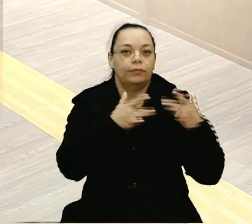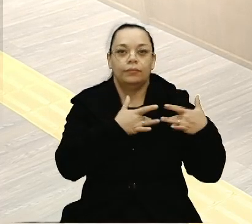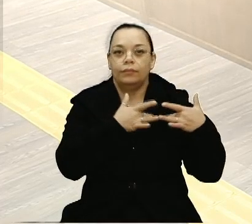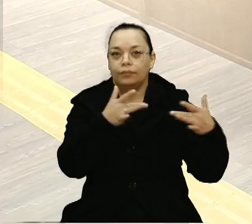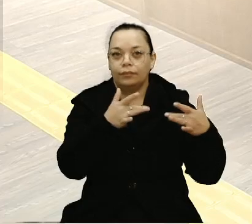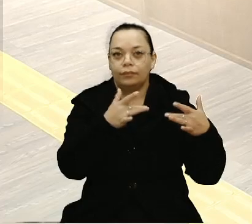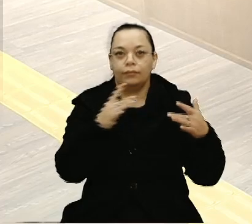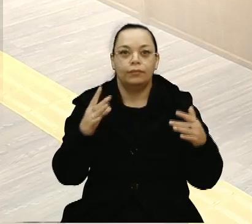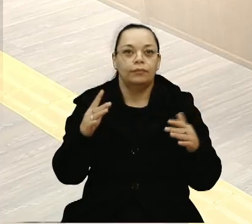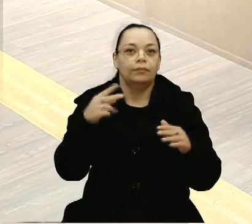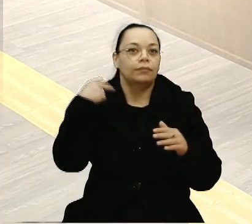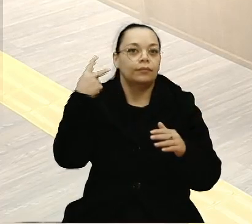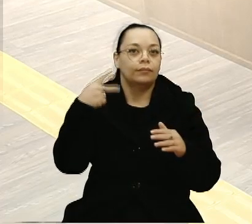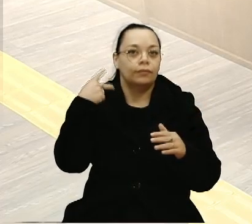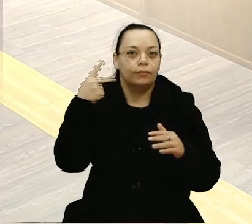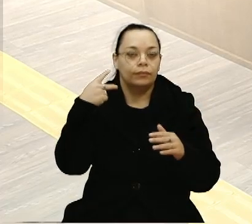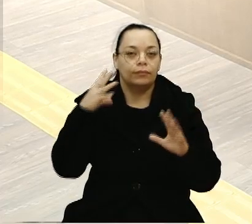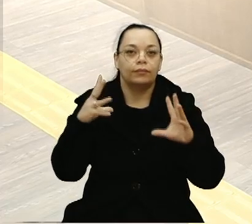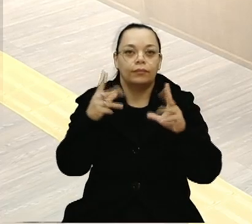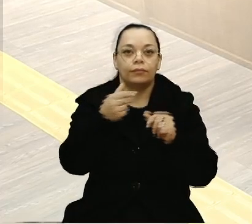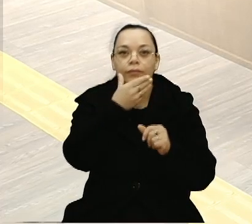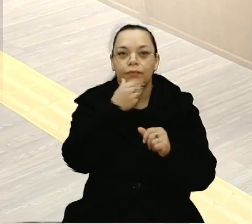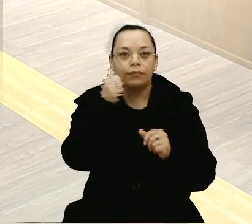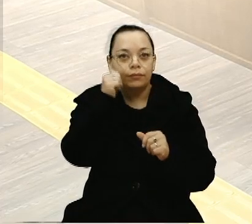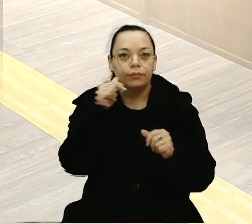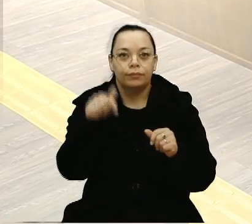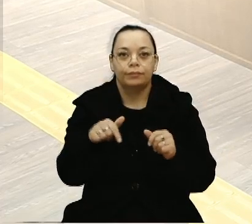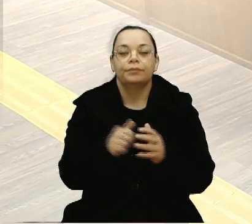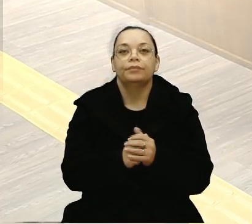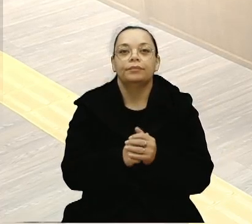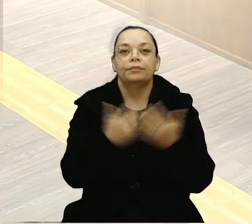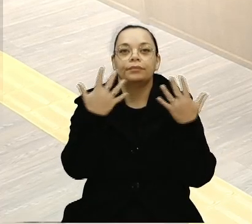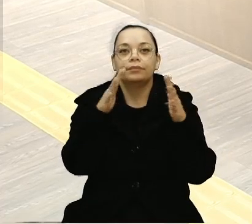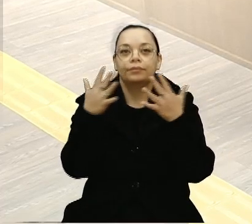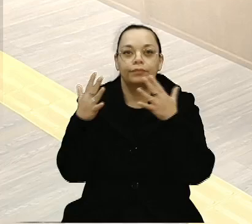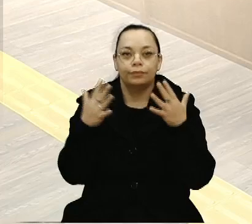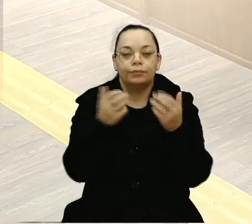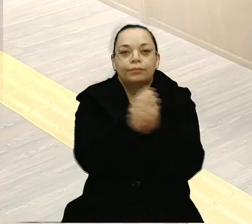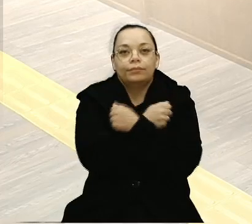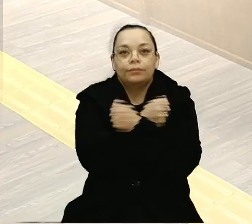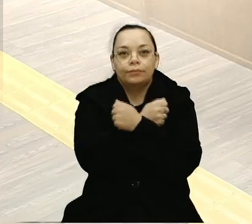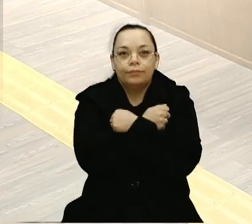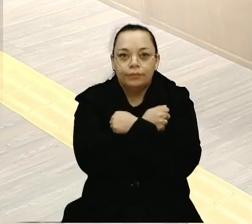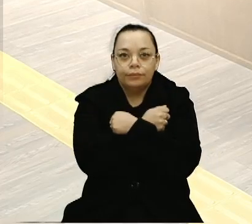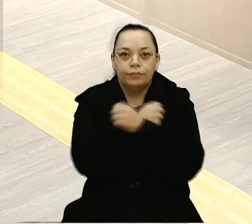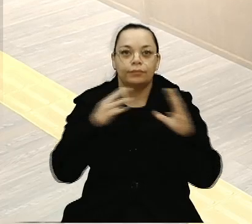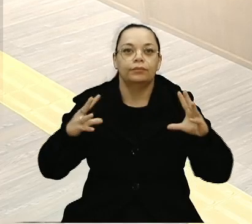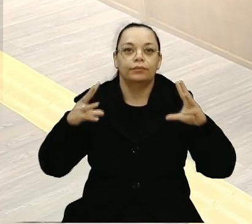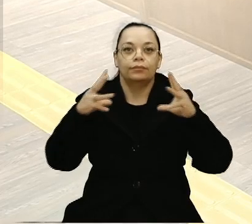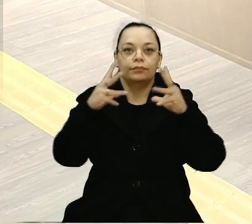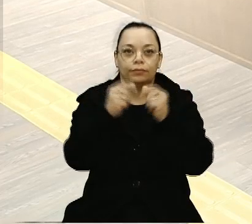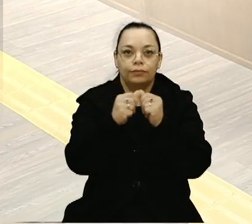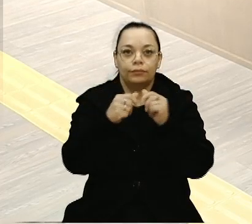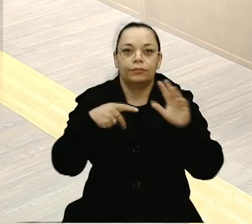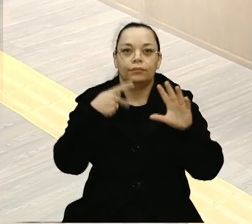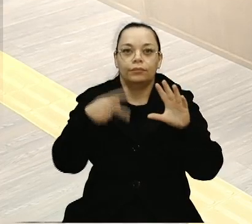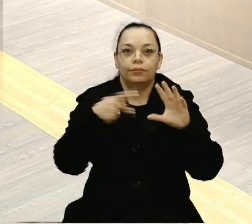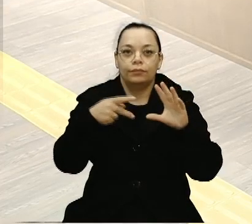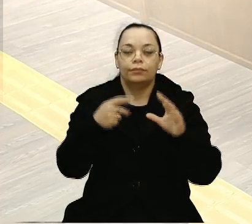dos vereadores e das vereadoras dessa casa. Parabéns, Rodrigo. Sinta-se abraçado por toda essa casa